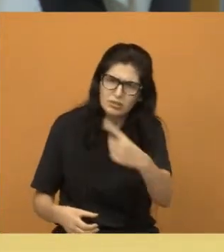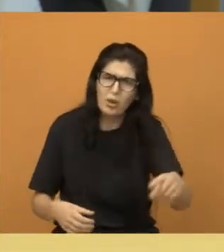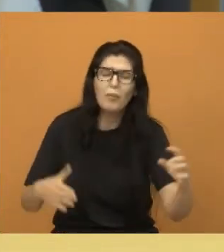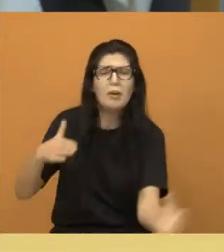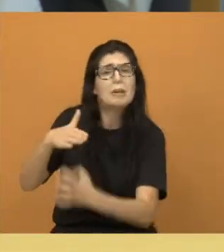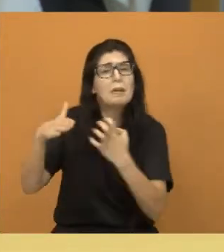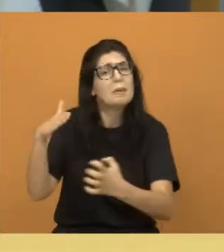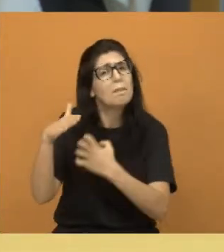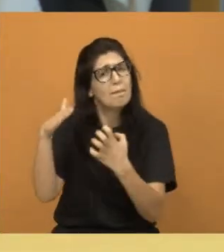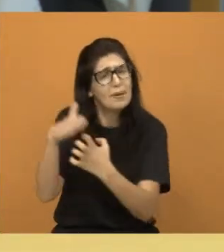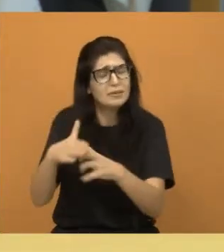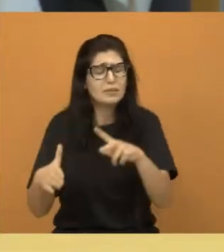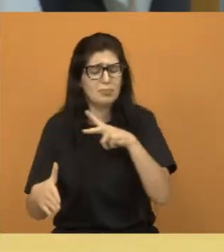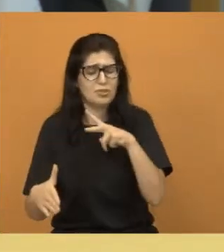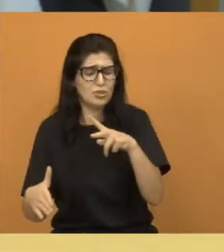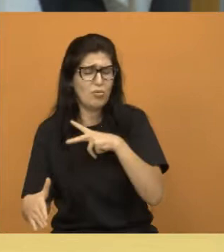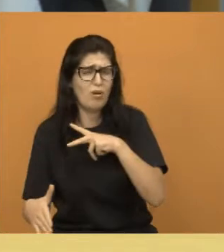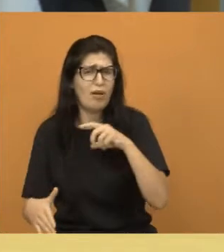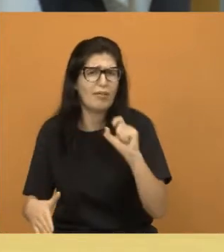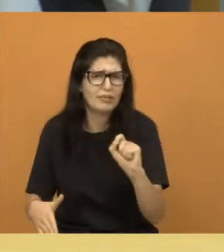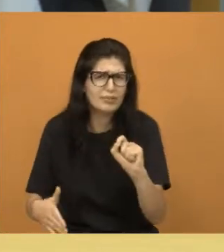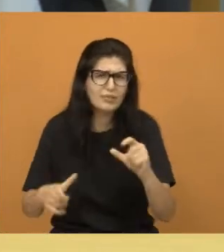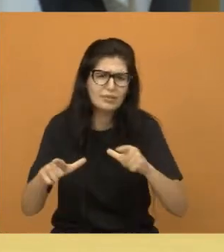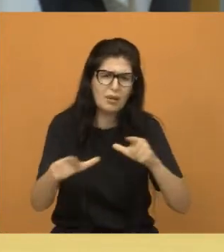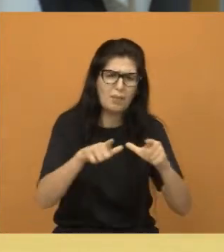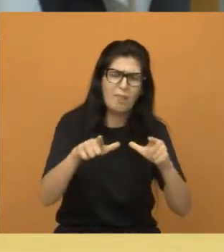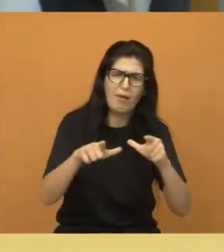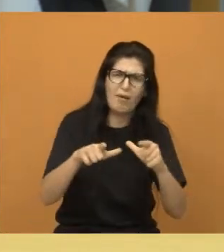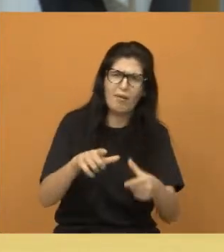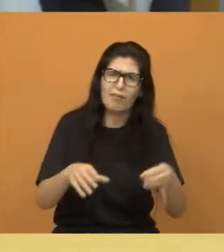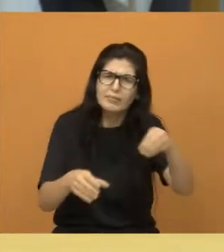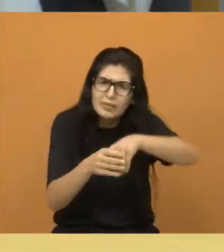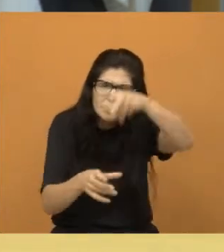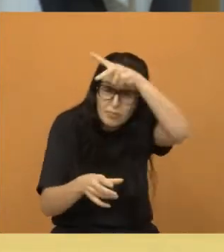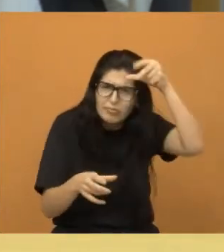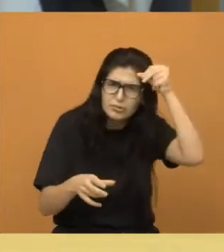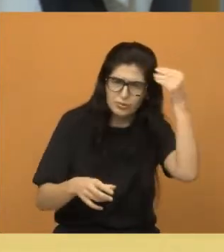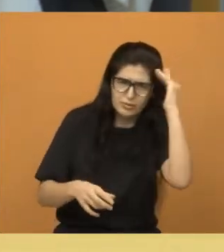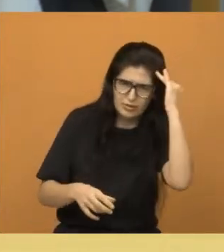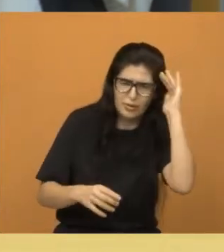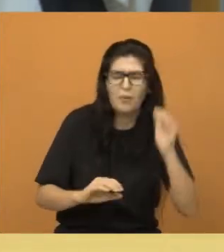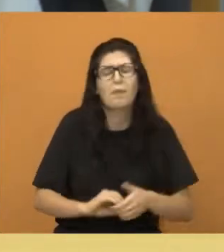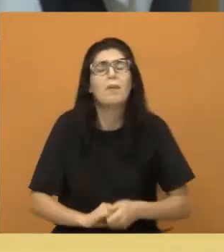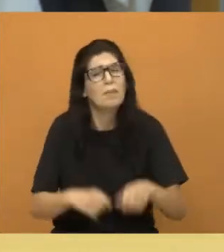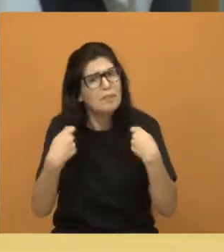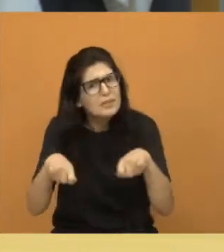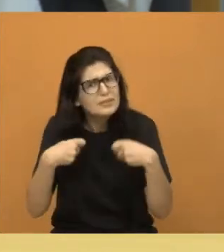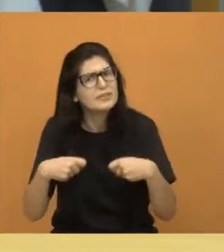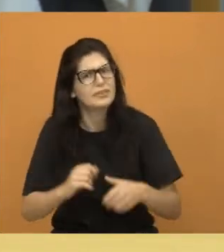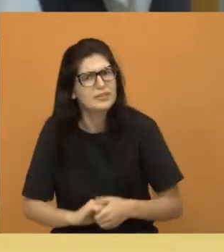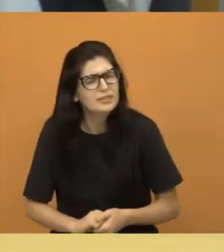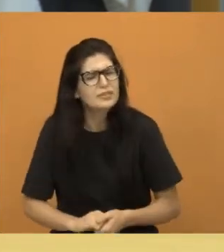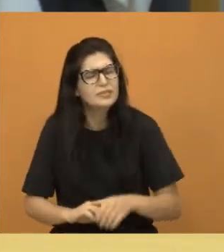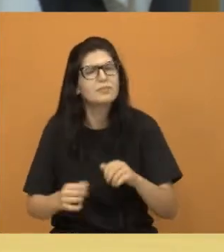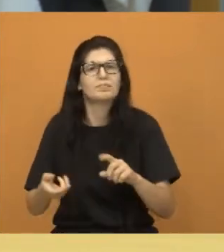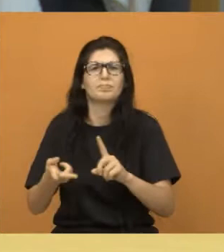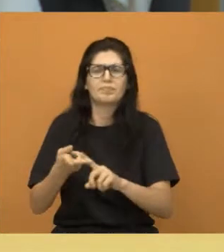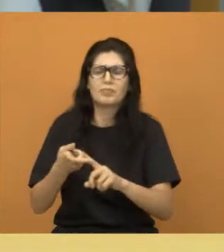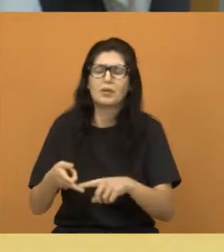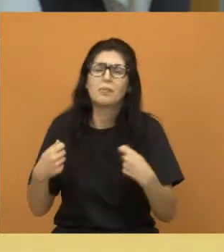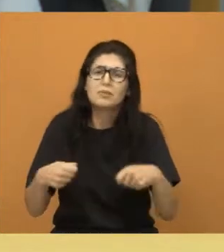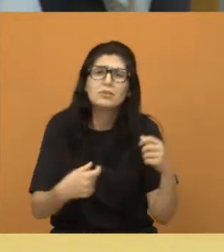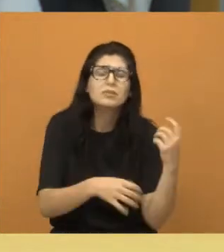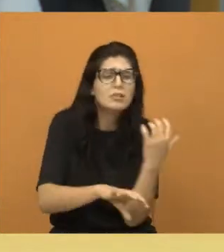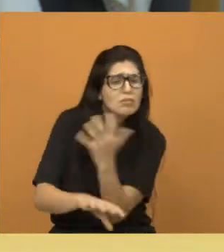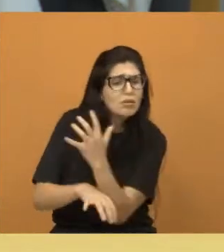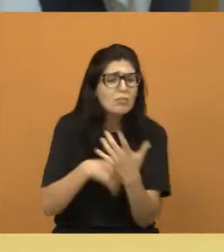administrativos, porque são 5. Eu tenho pouco procurador para acompanhar os processos ambientais